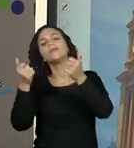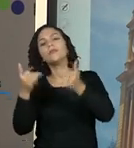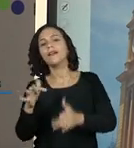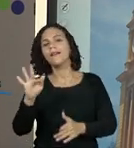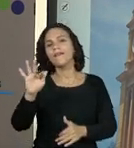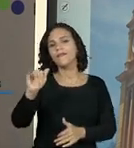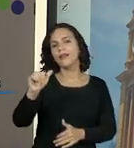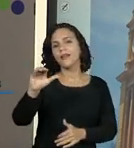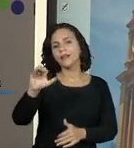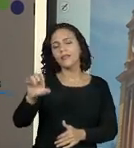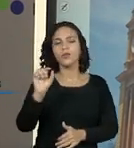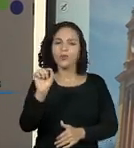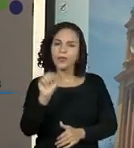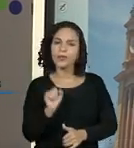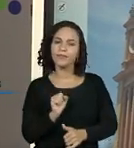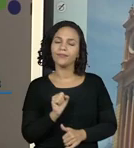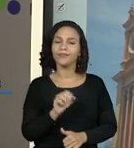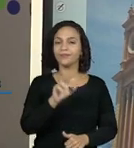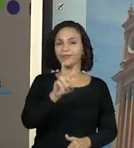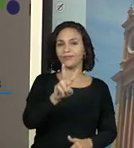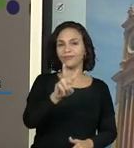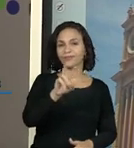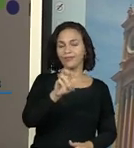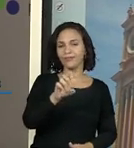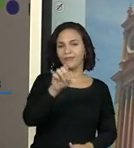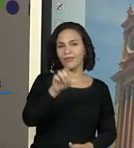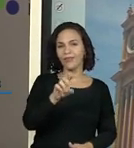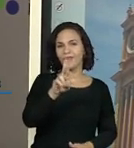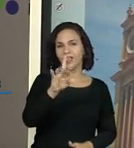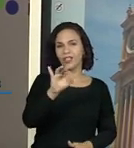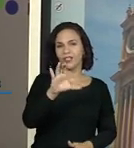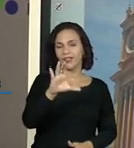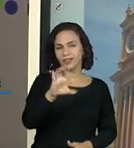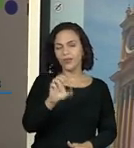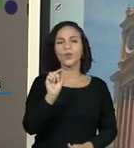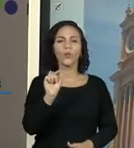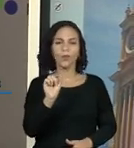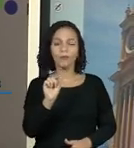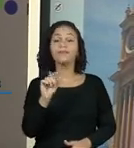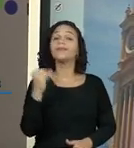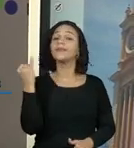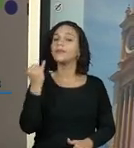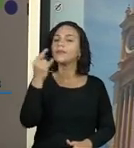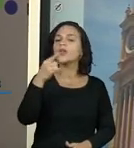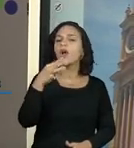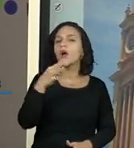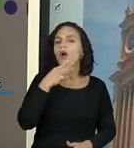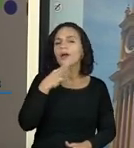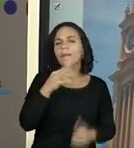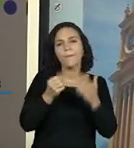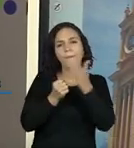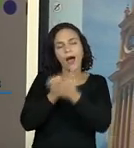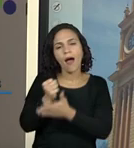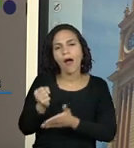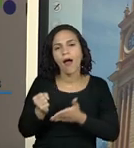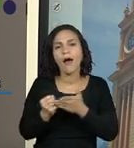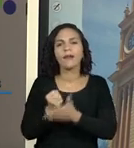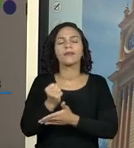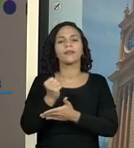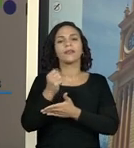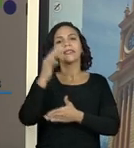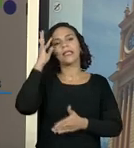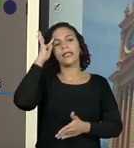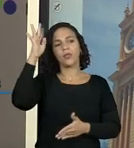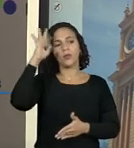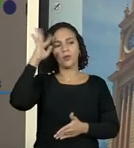ver as definições. Prepara o print agora, turma, porque assim, eu acho importante vocês conhecerem a parte que fundamenta a teoria. Tá? Por